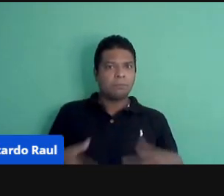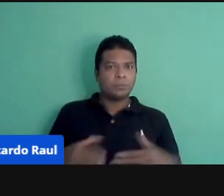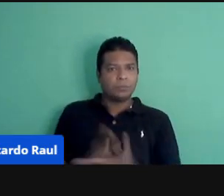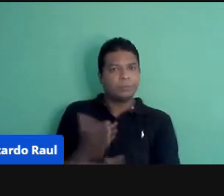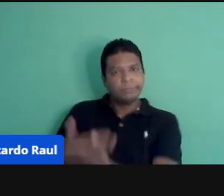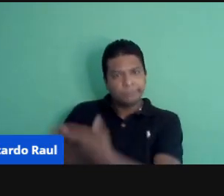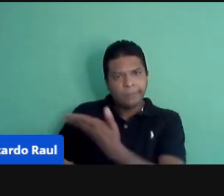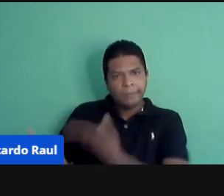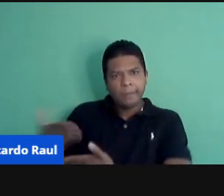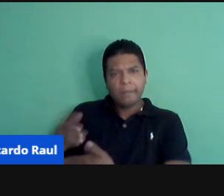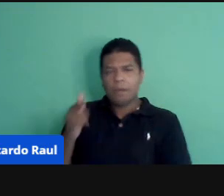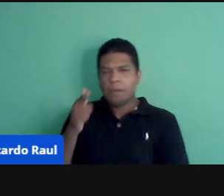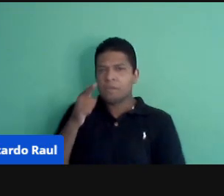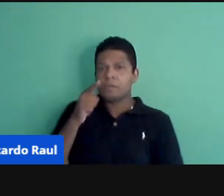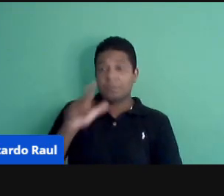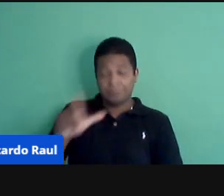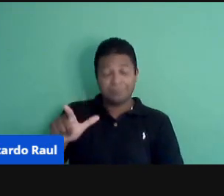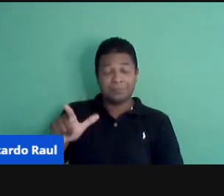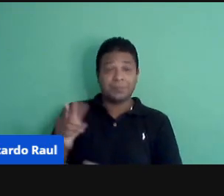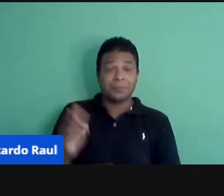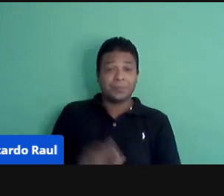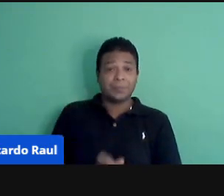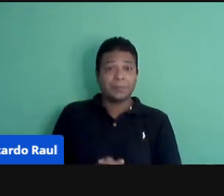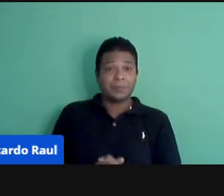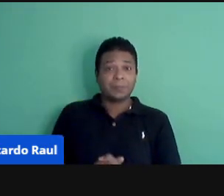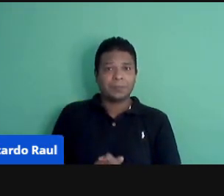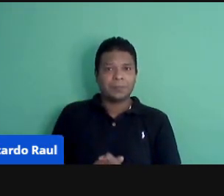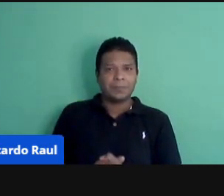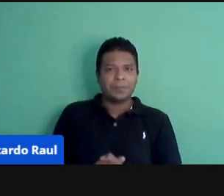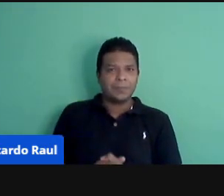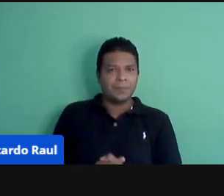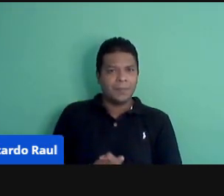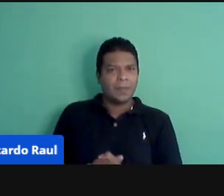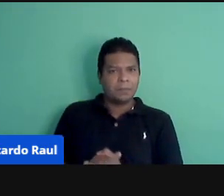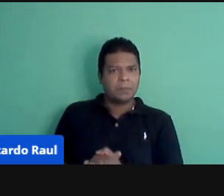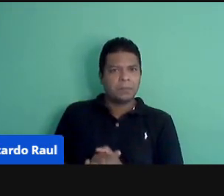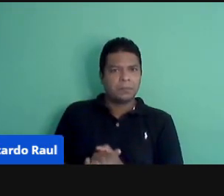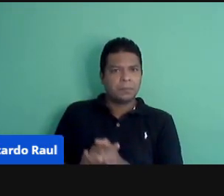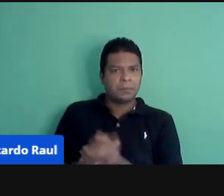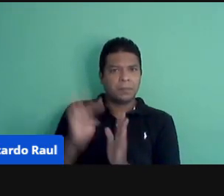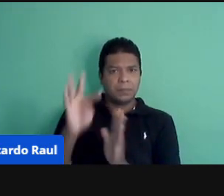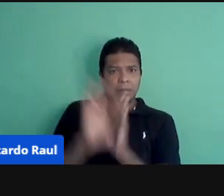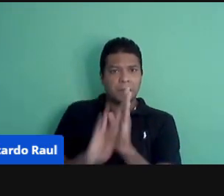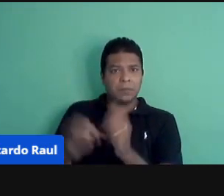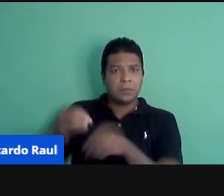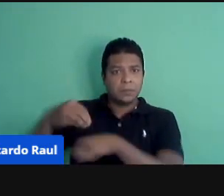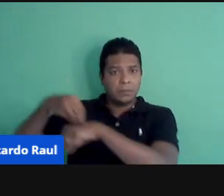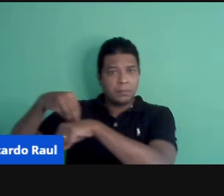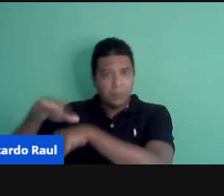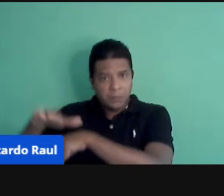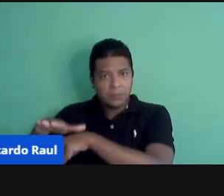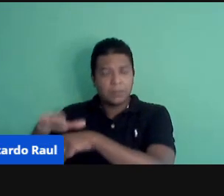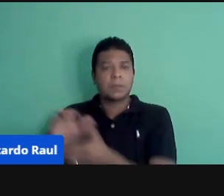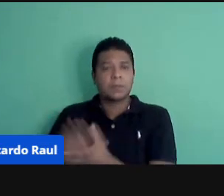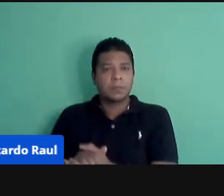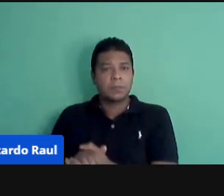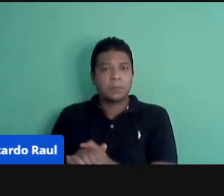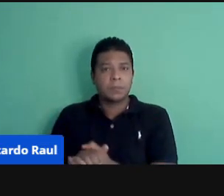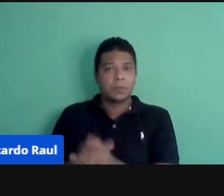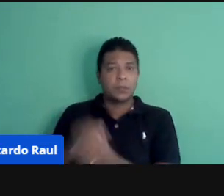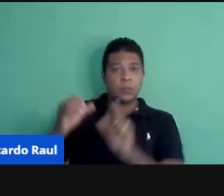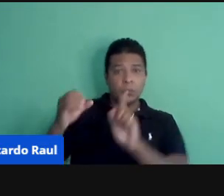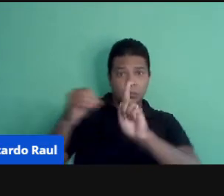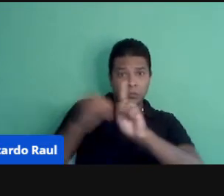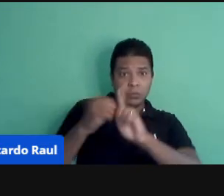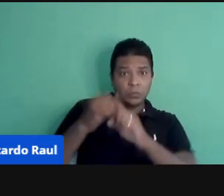eles, e é como eu até comentei, a gente passa tarefa para casa e eles trazem no Meet, é impressionante. O que é mais